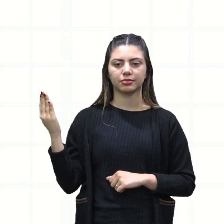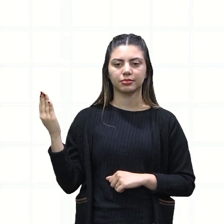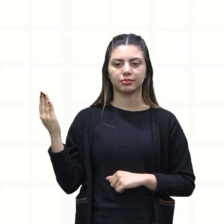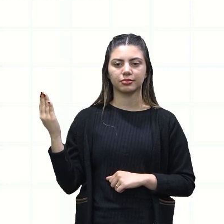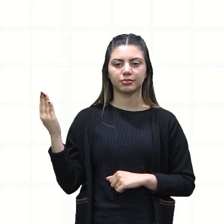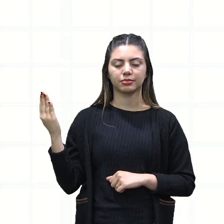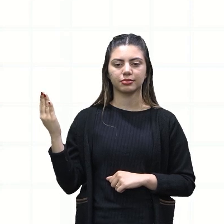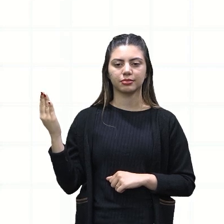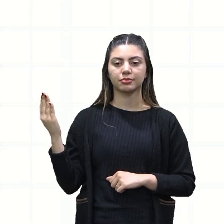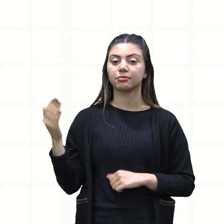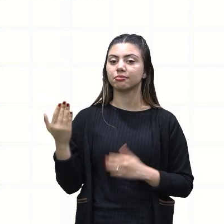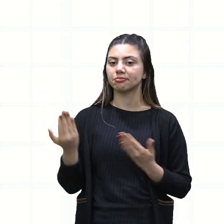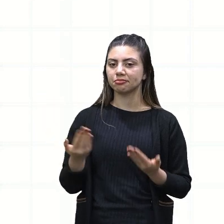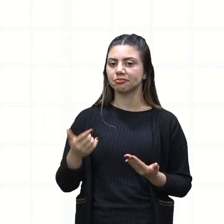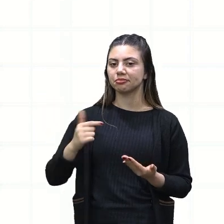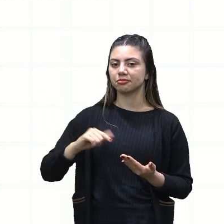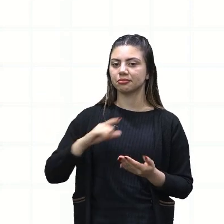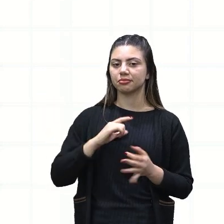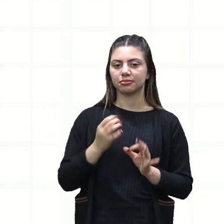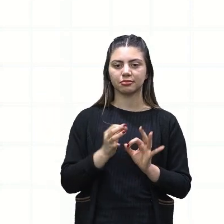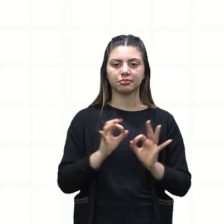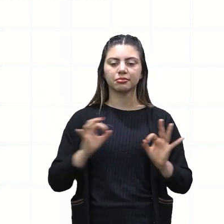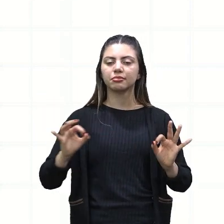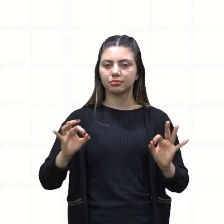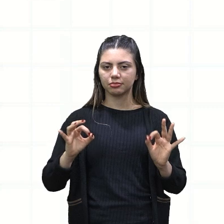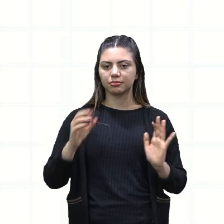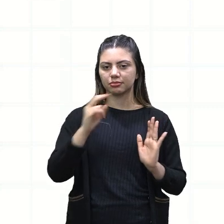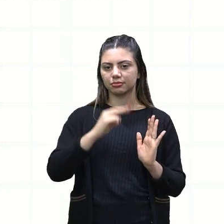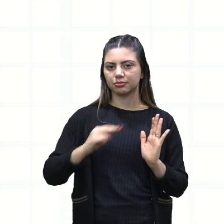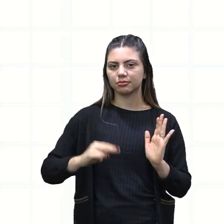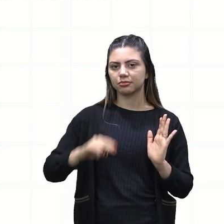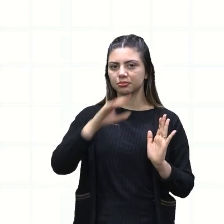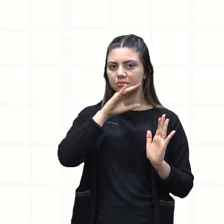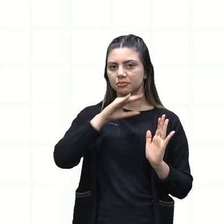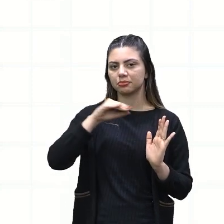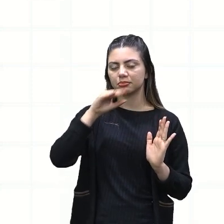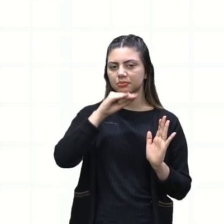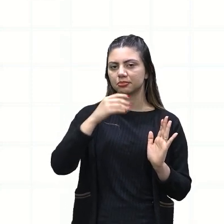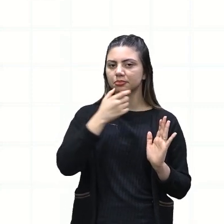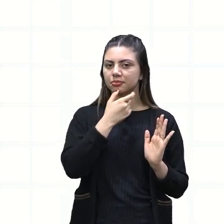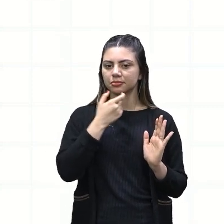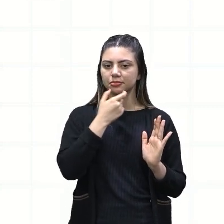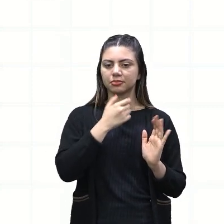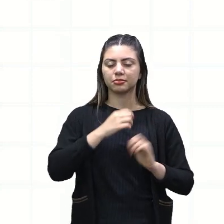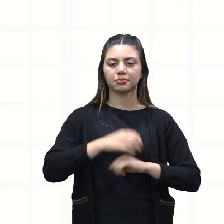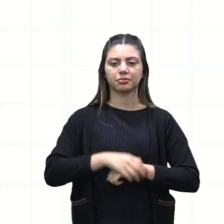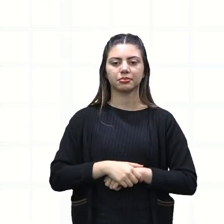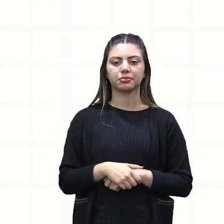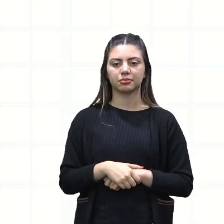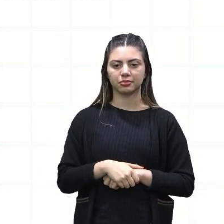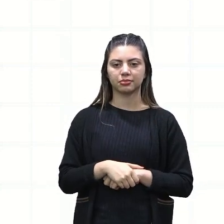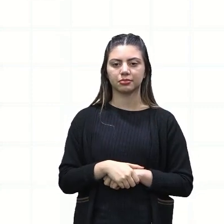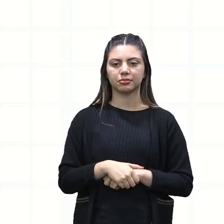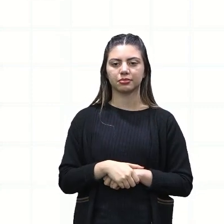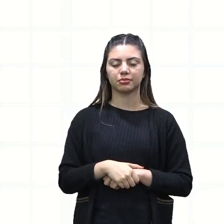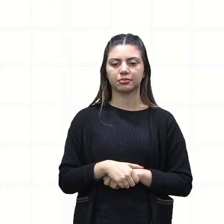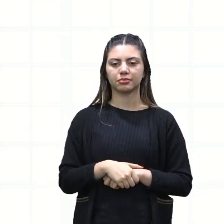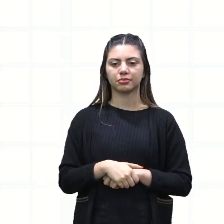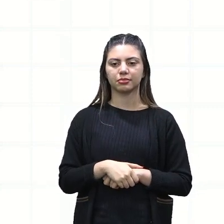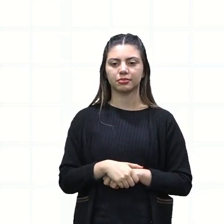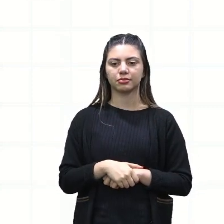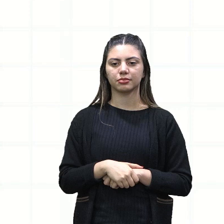E mais uma frase aqui. As technology continues to blur the lines between human and machine, our